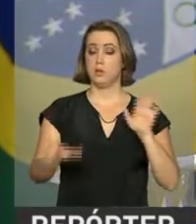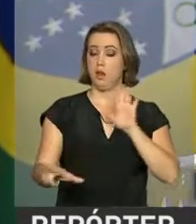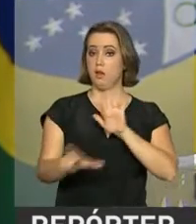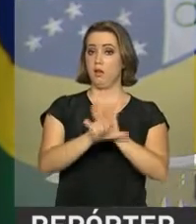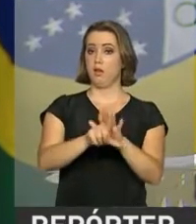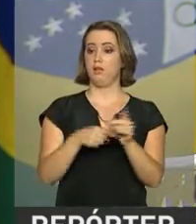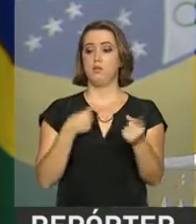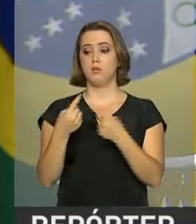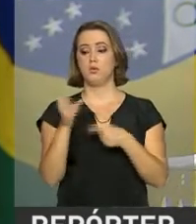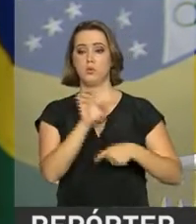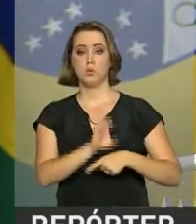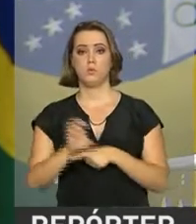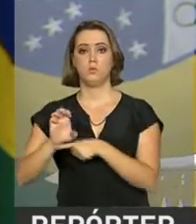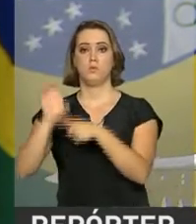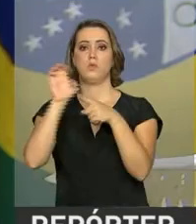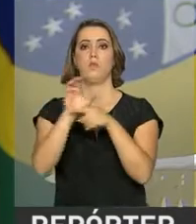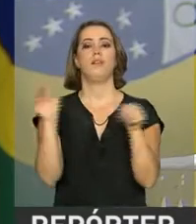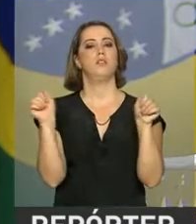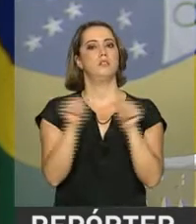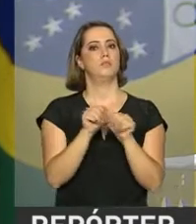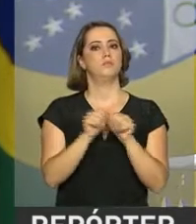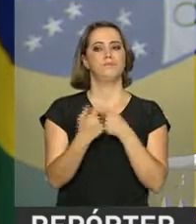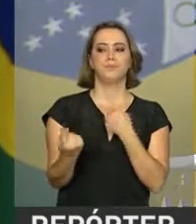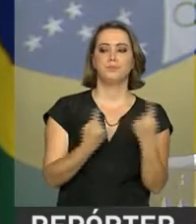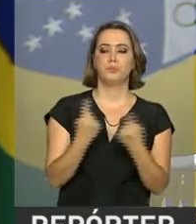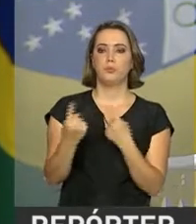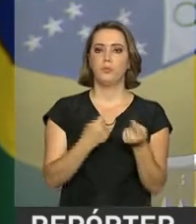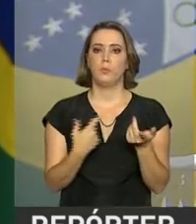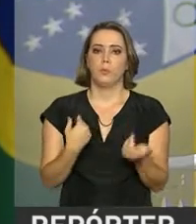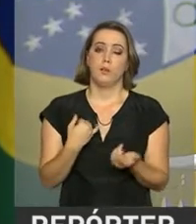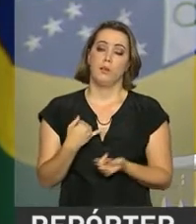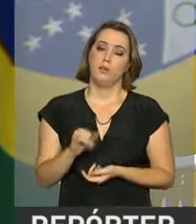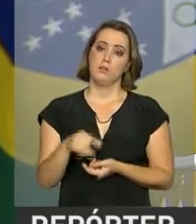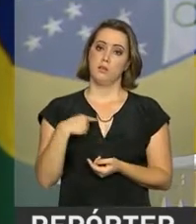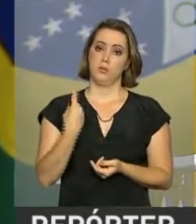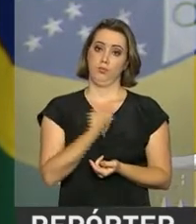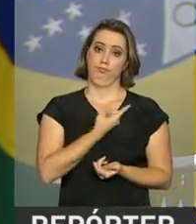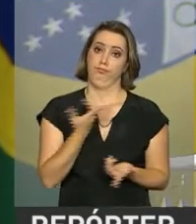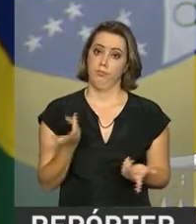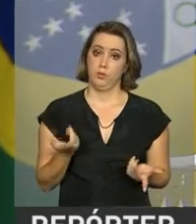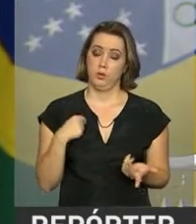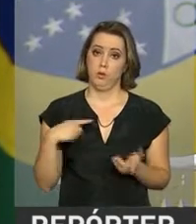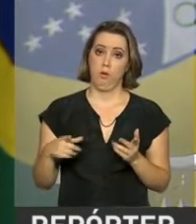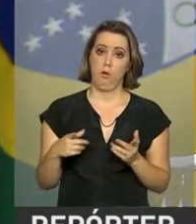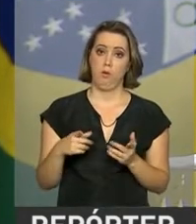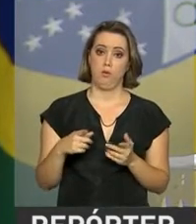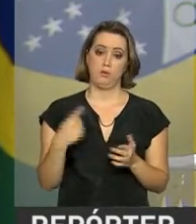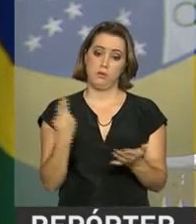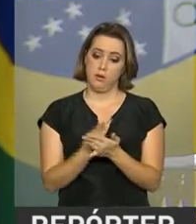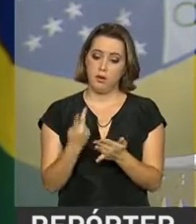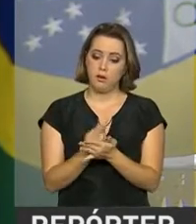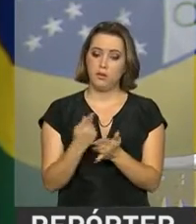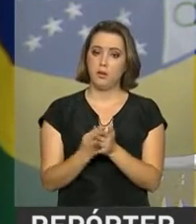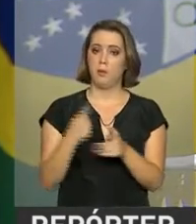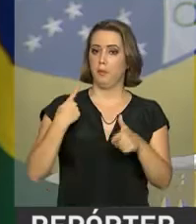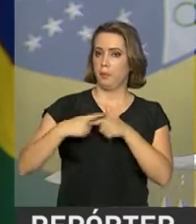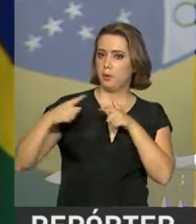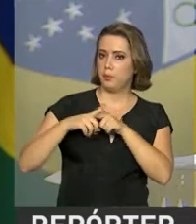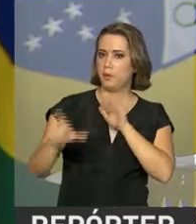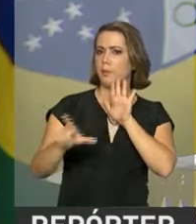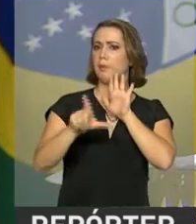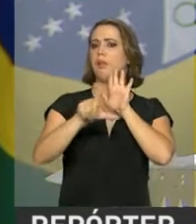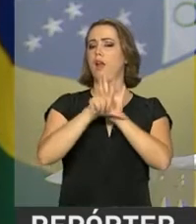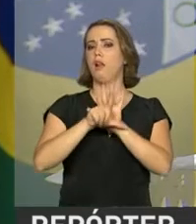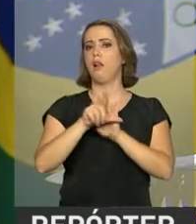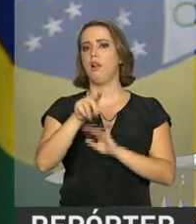fazendo as contra partidas sob pena de nós entendermos na lei de responsabilidade fiscal o que